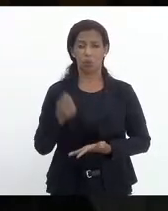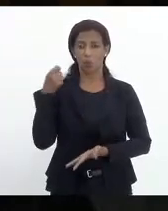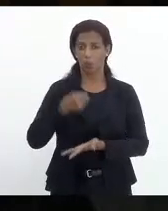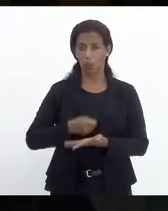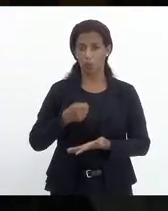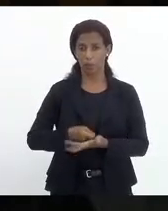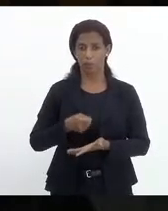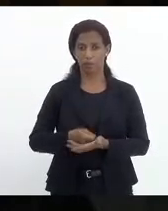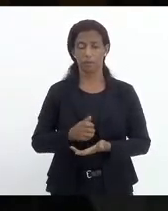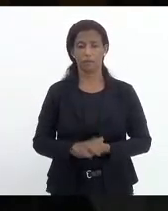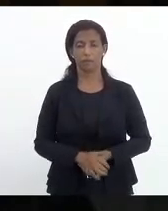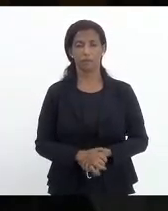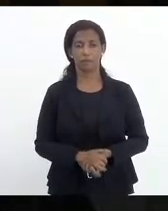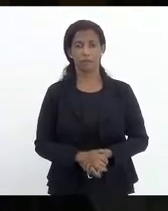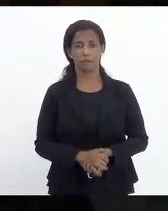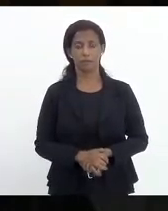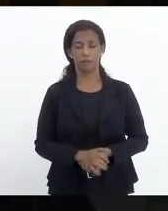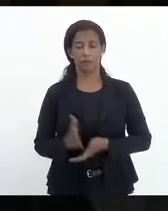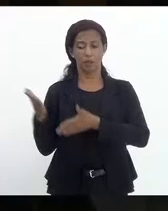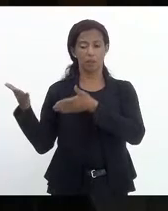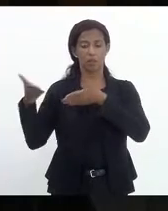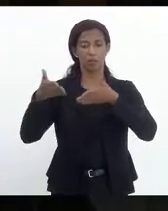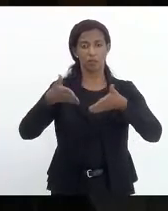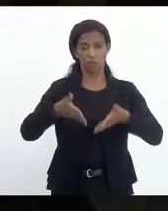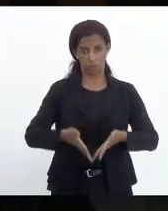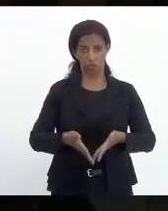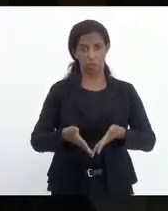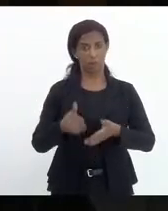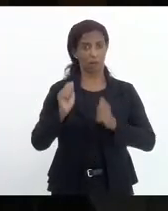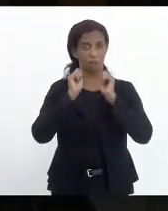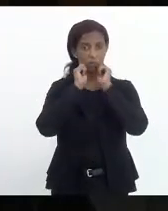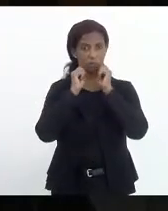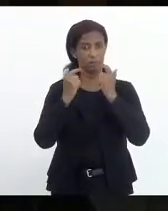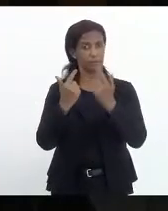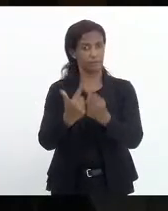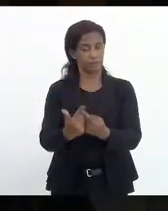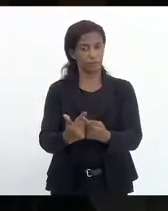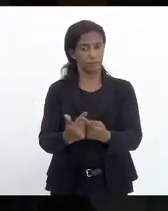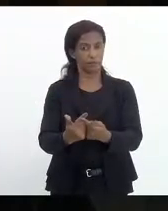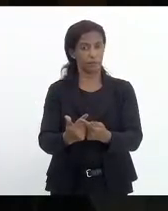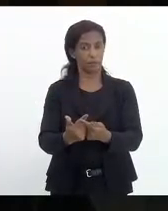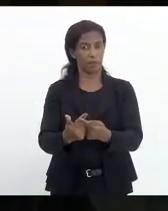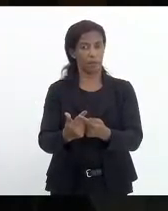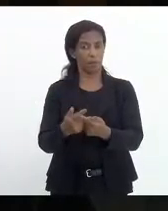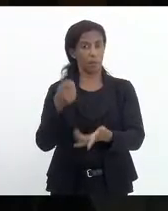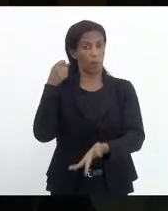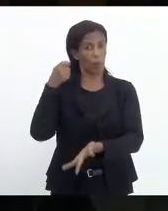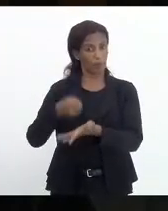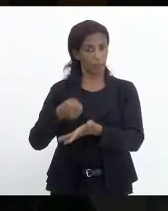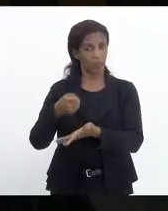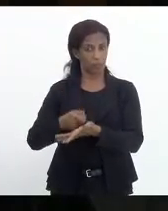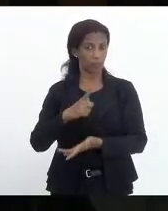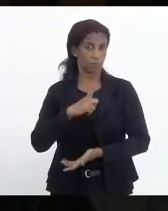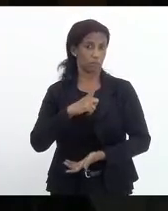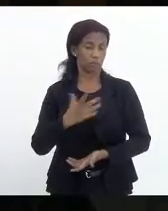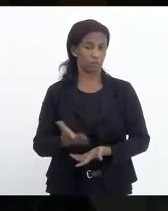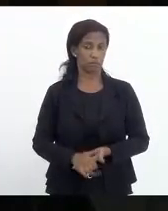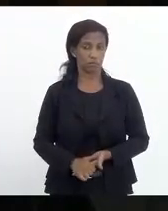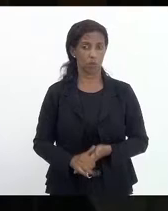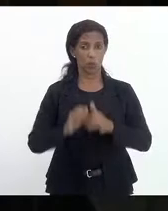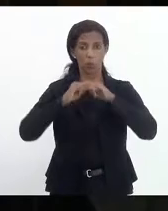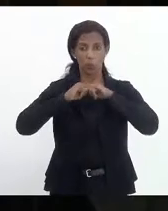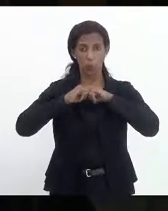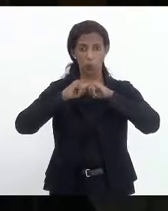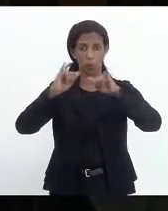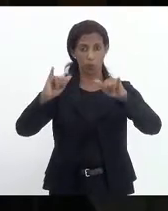Obrigatoriamente chegaram só que a sua casa porque é um item obrigatório uma